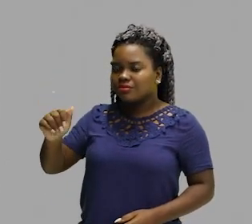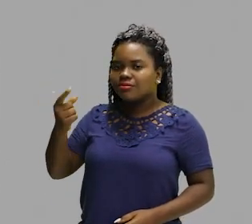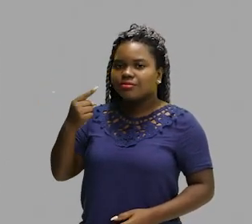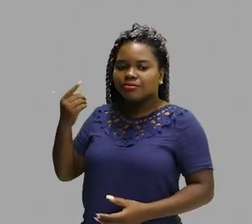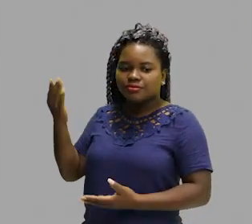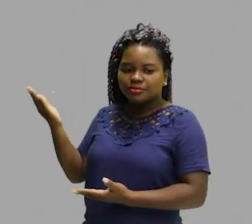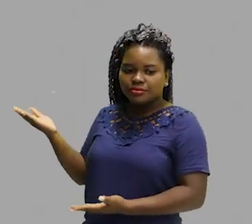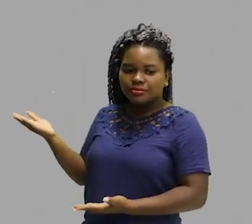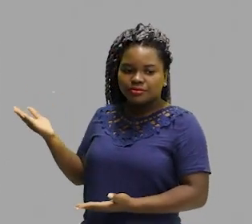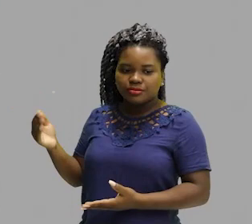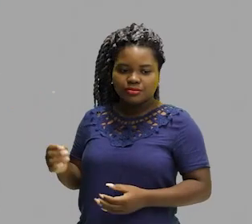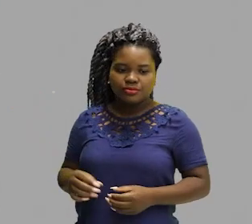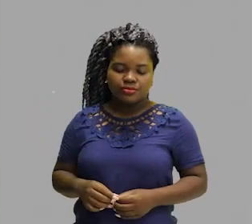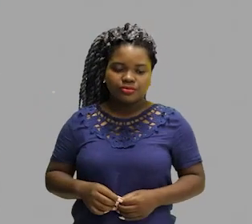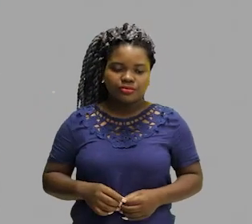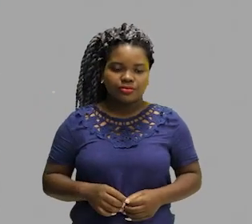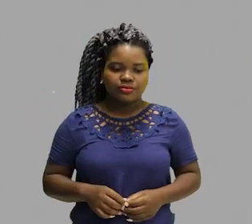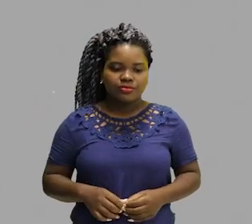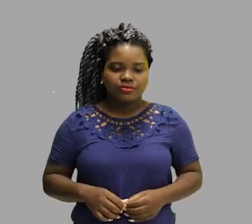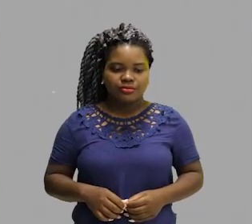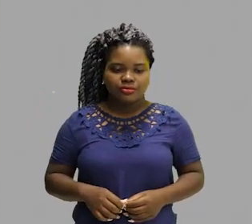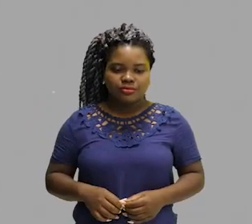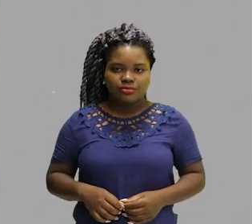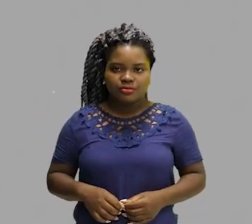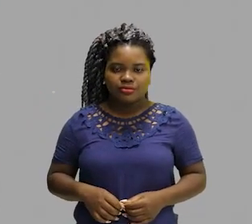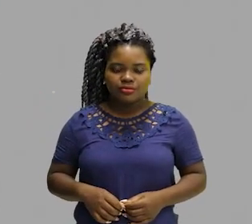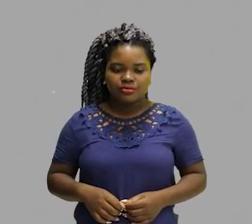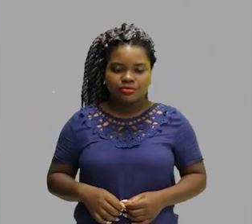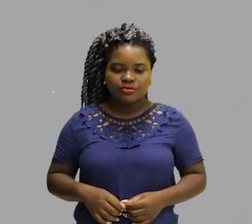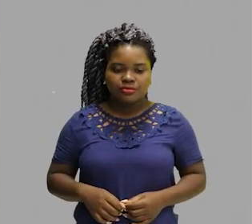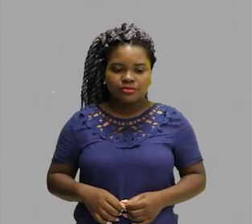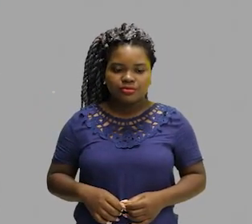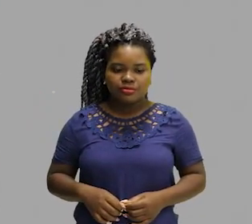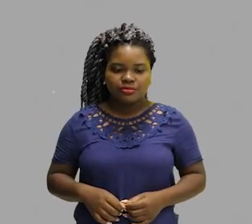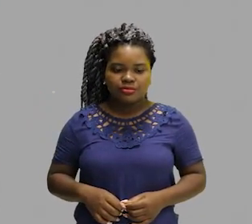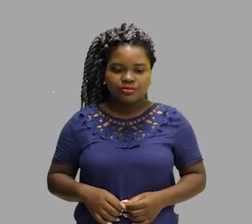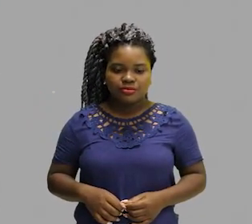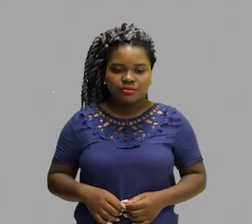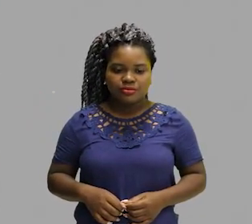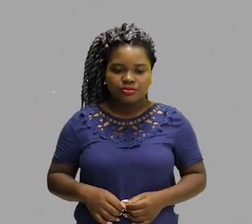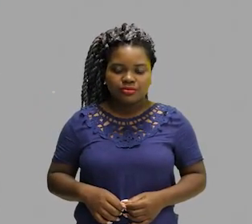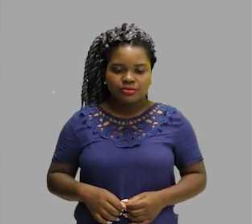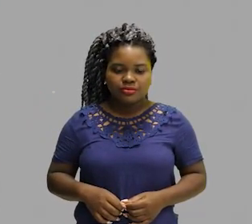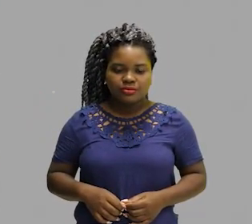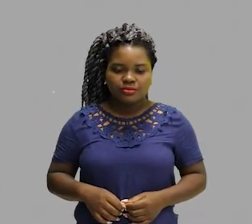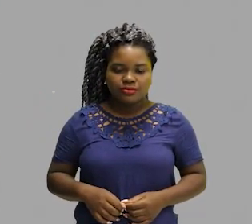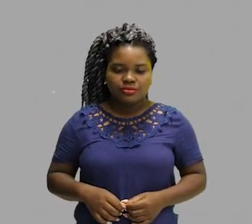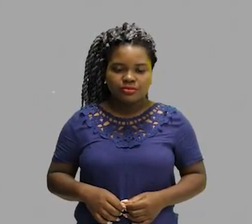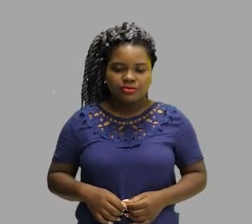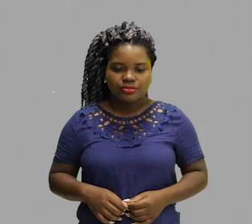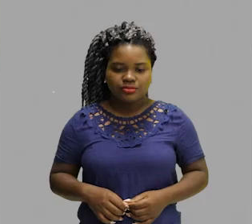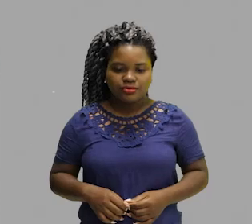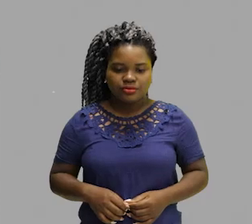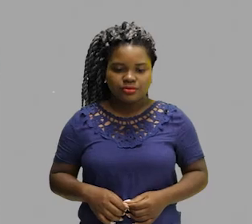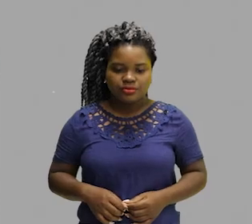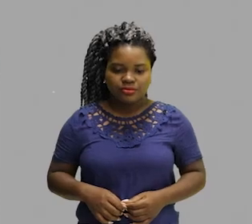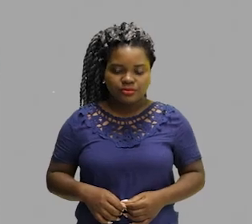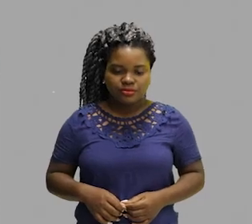sílabas poéticas. Aqui tem assim, ó. Amo-te, ó cruz, no vértice